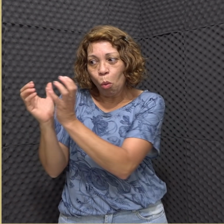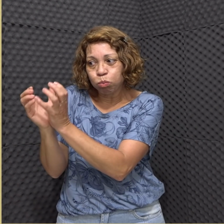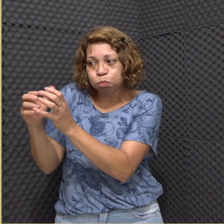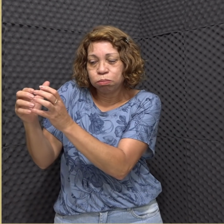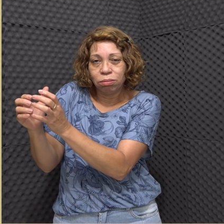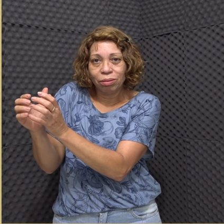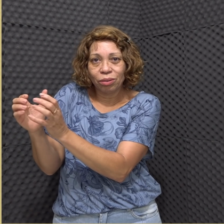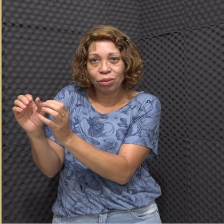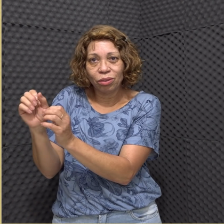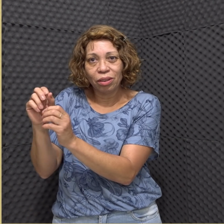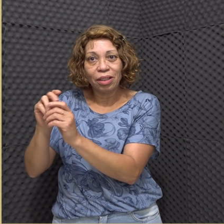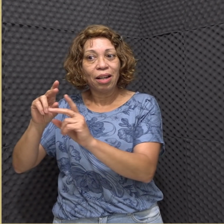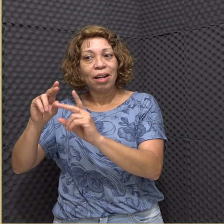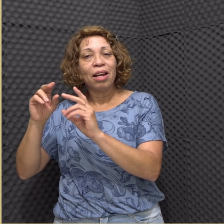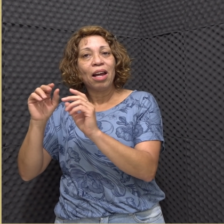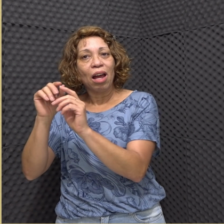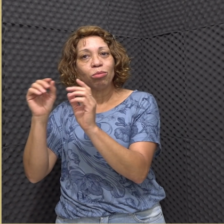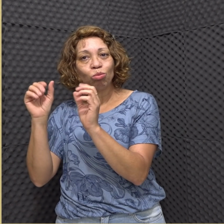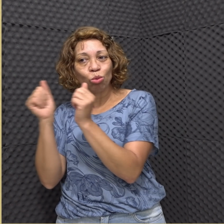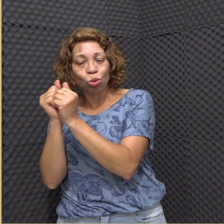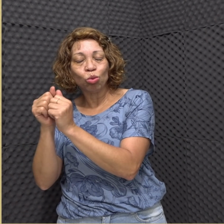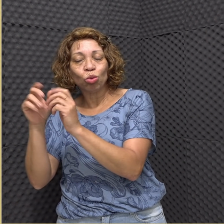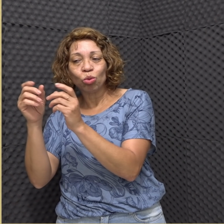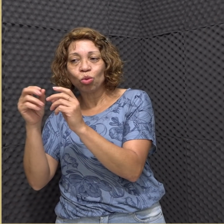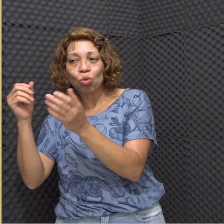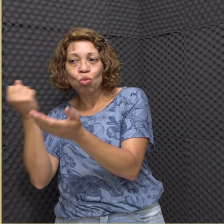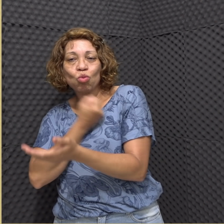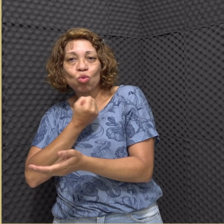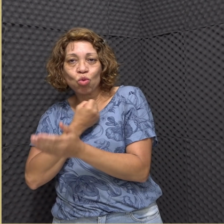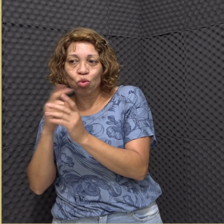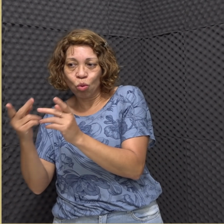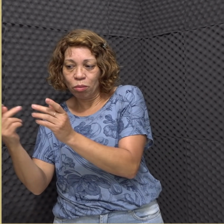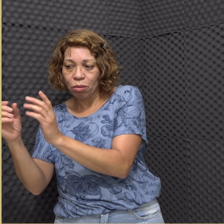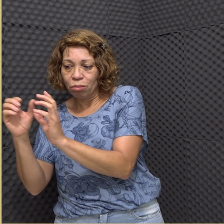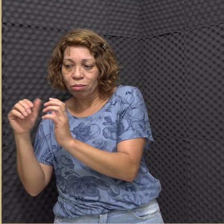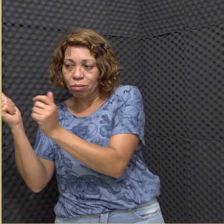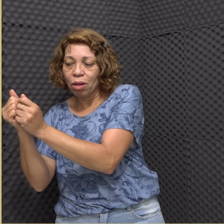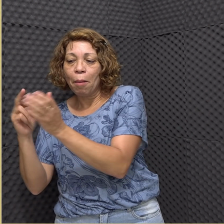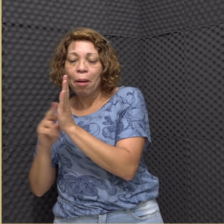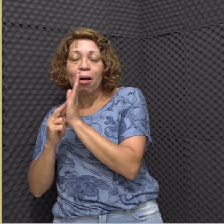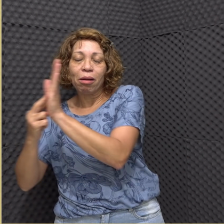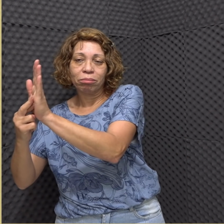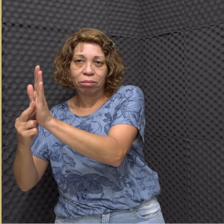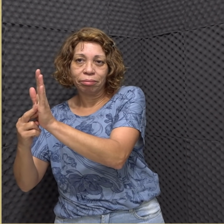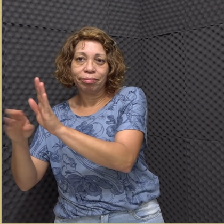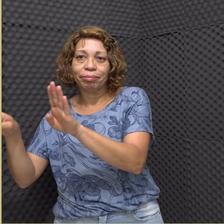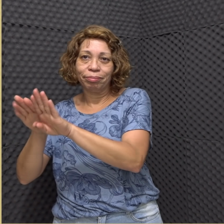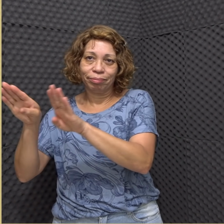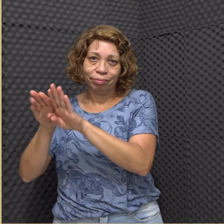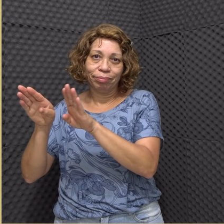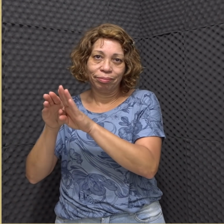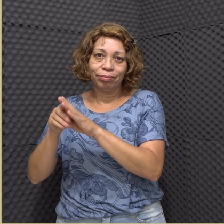Nesse diagrama, temos um conjunto que é uma reunião de elementos e tem seus números naturais